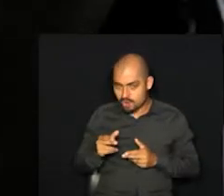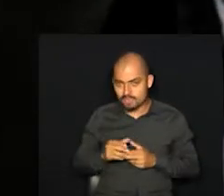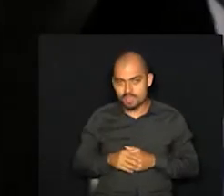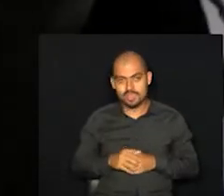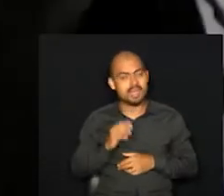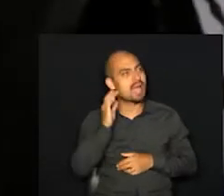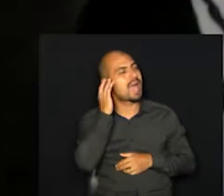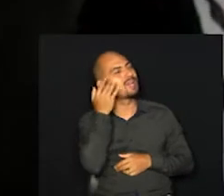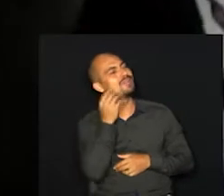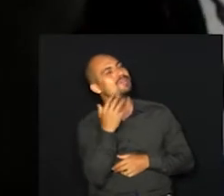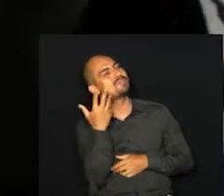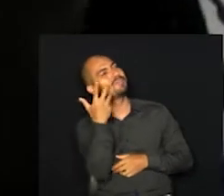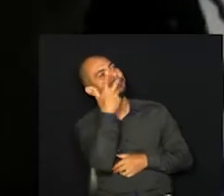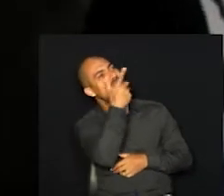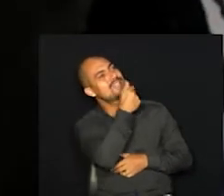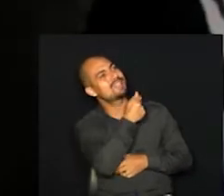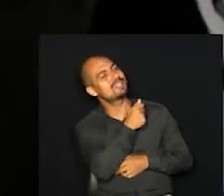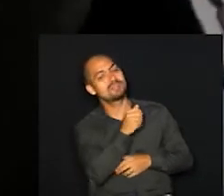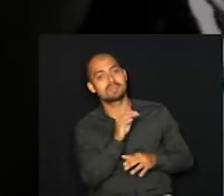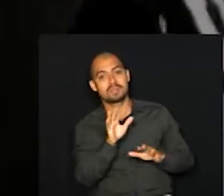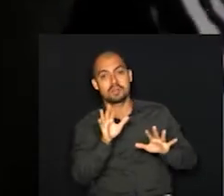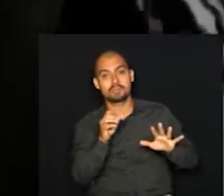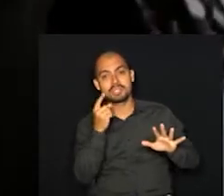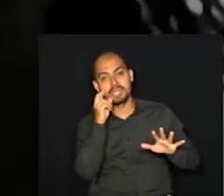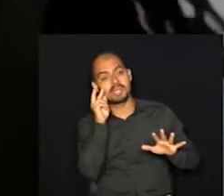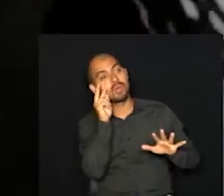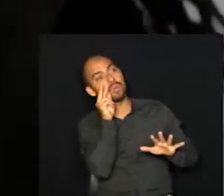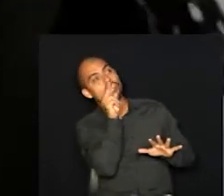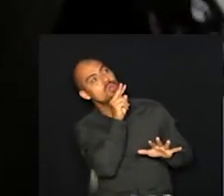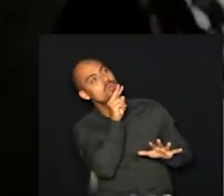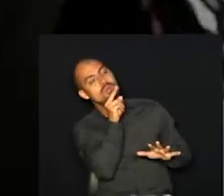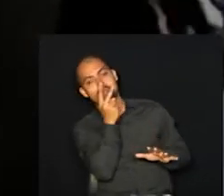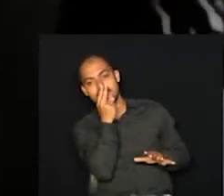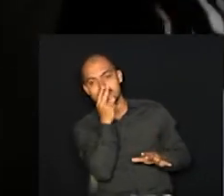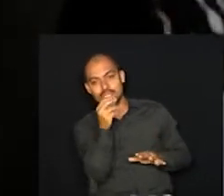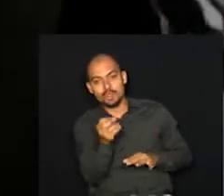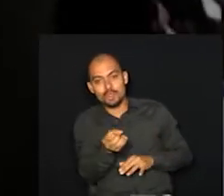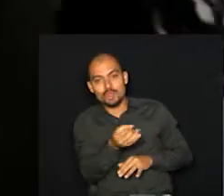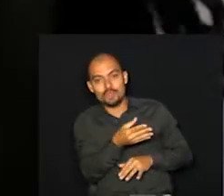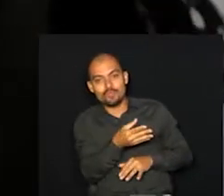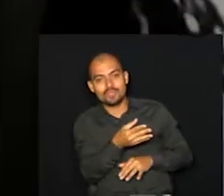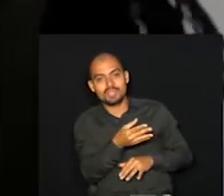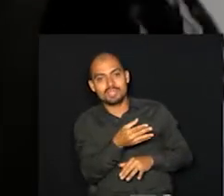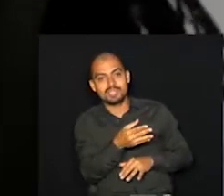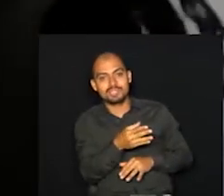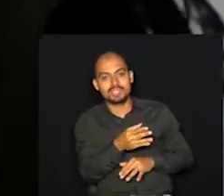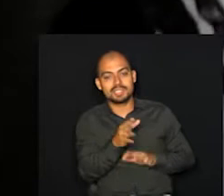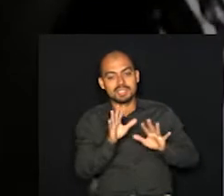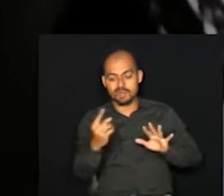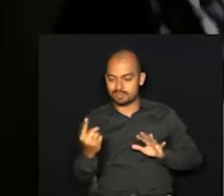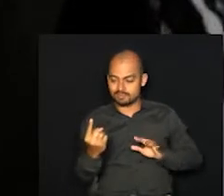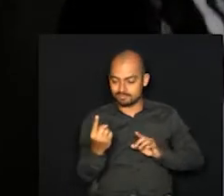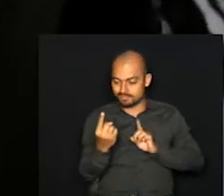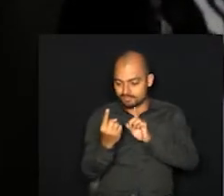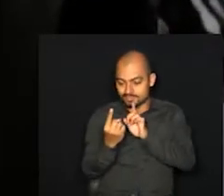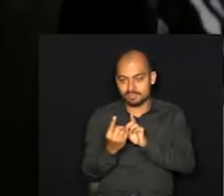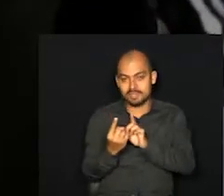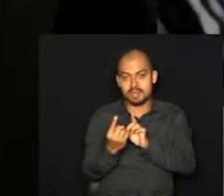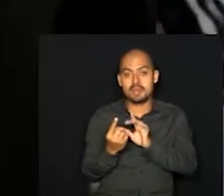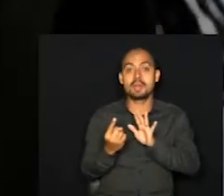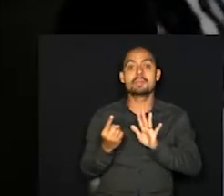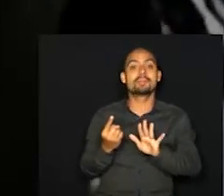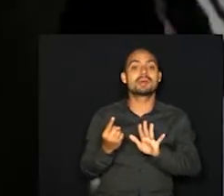bonito. Só que ela viu ali, para ela foi uma novidade. Então ela chegou e se aproximou de mim. Mas e se essa criança tivesse